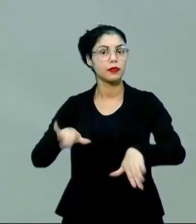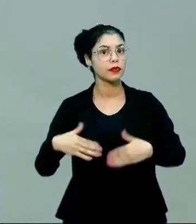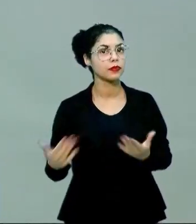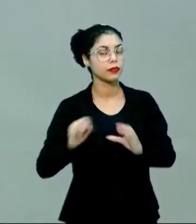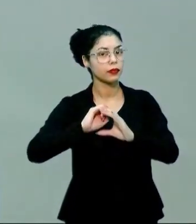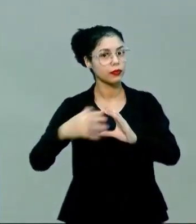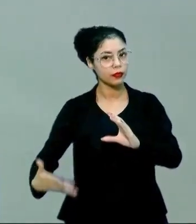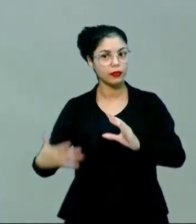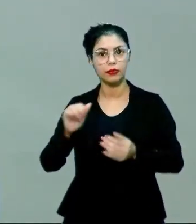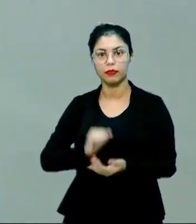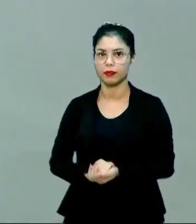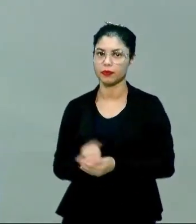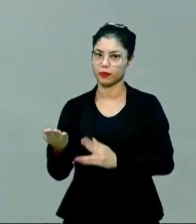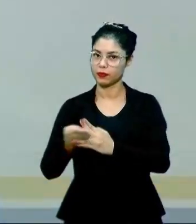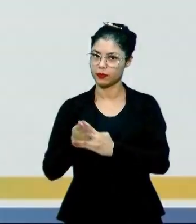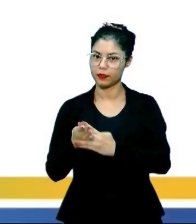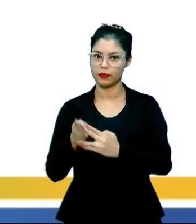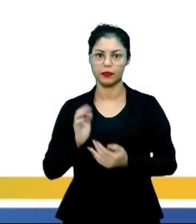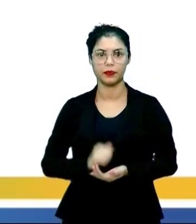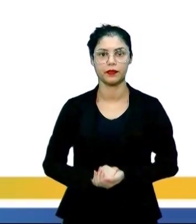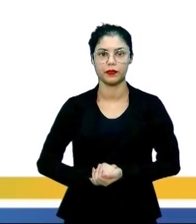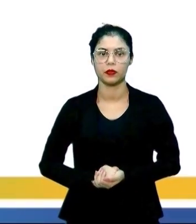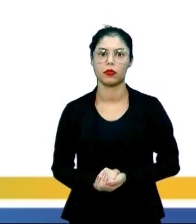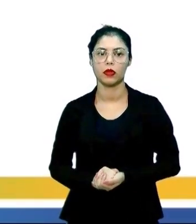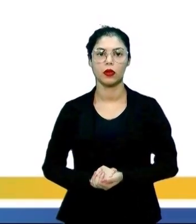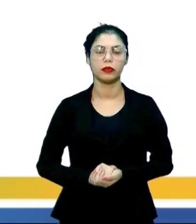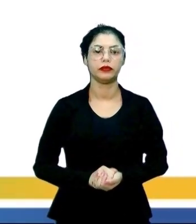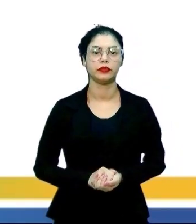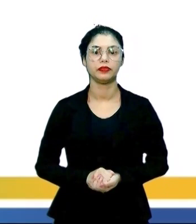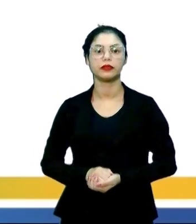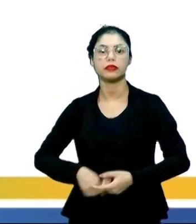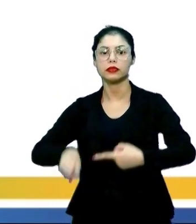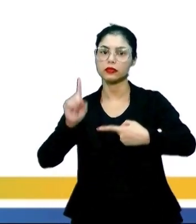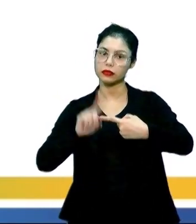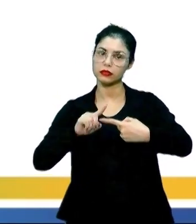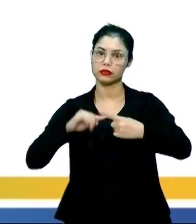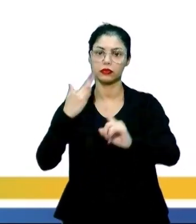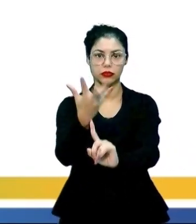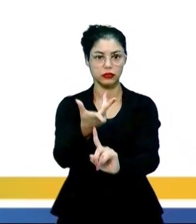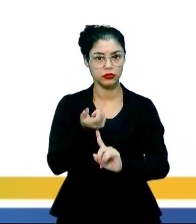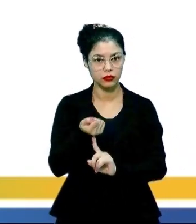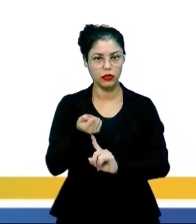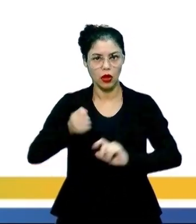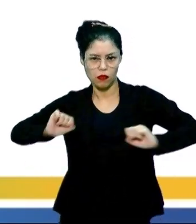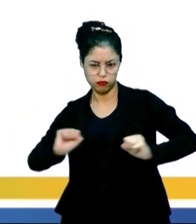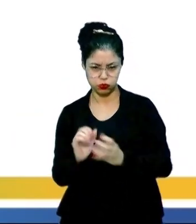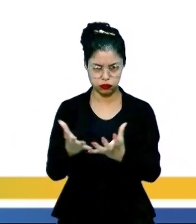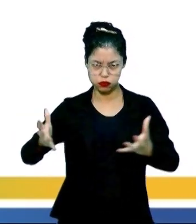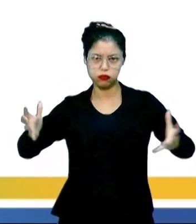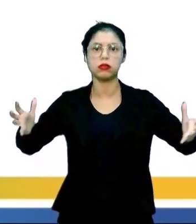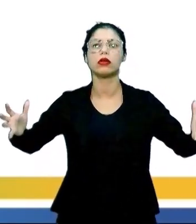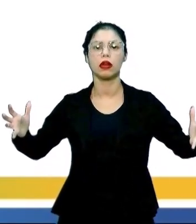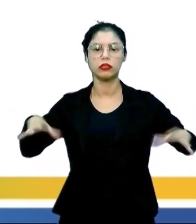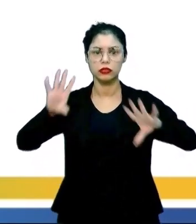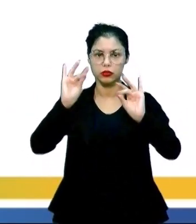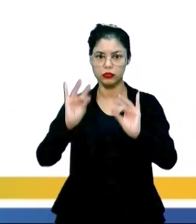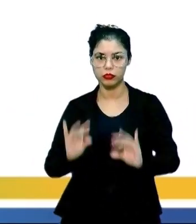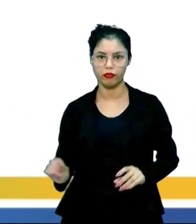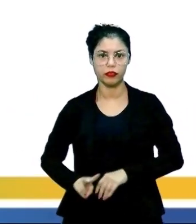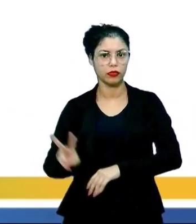as características do barroco. Vamos lá? Eu digo aqui que é uma arte rebuscada e